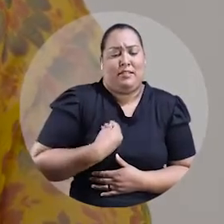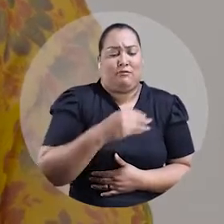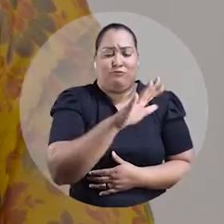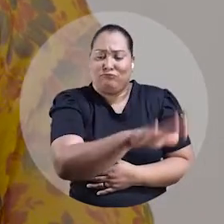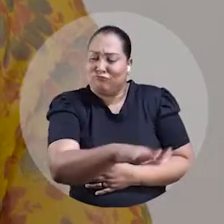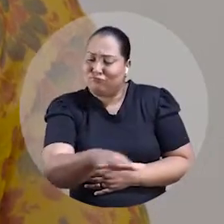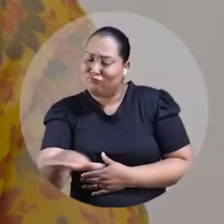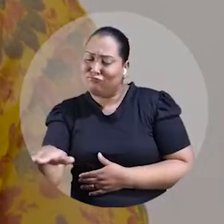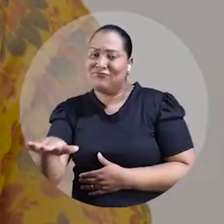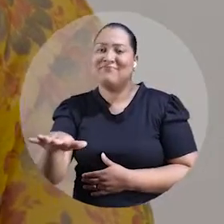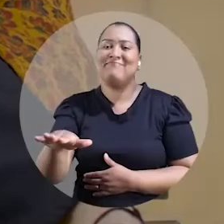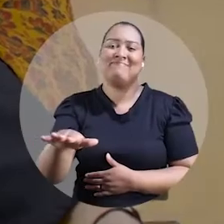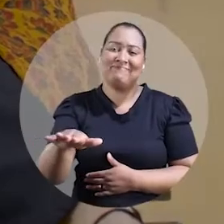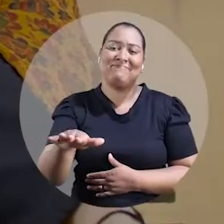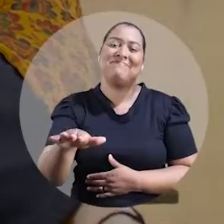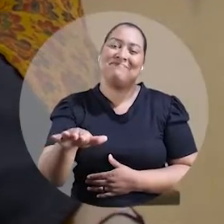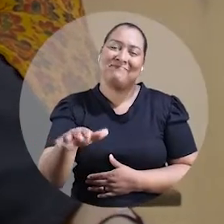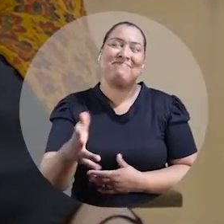com a infância, né?